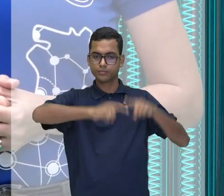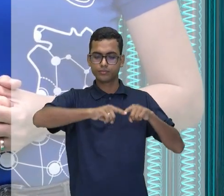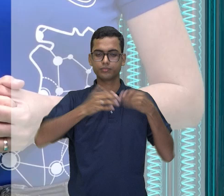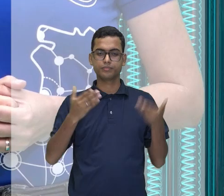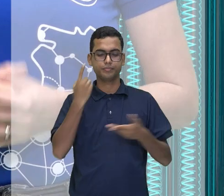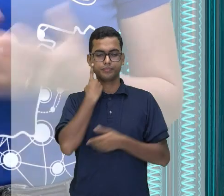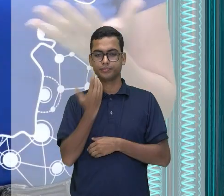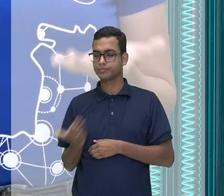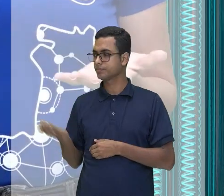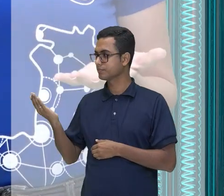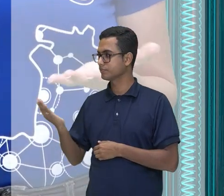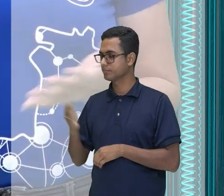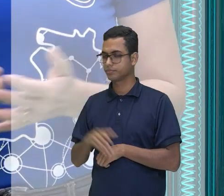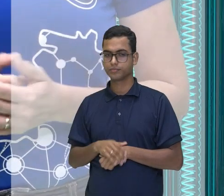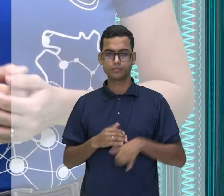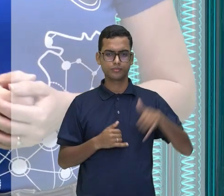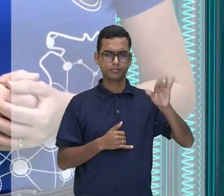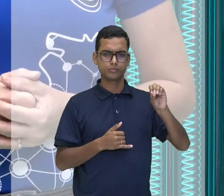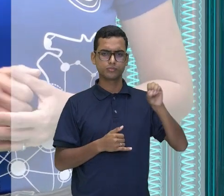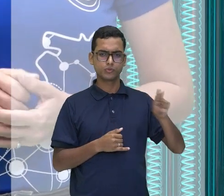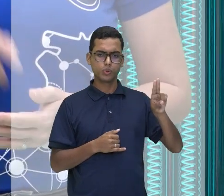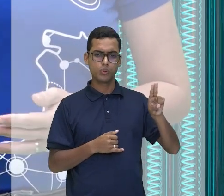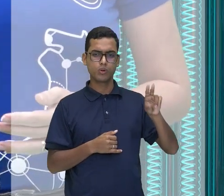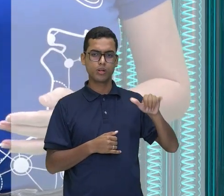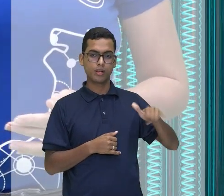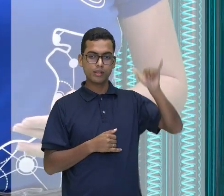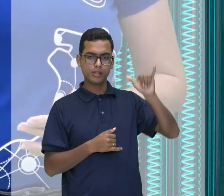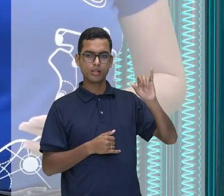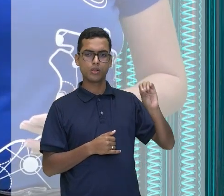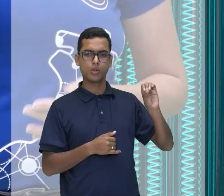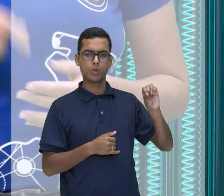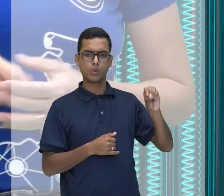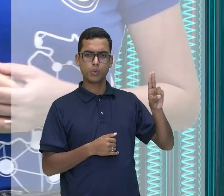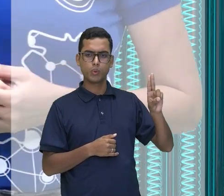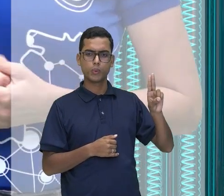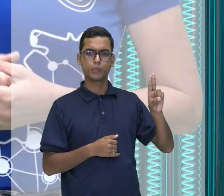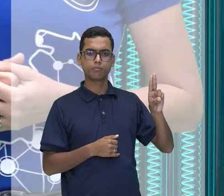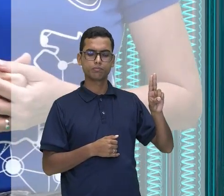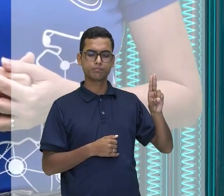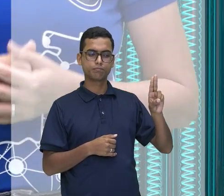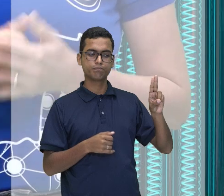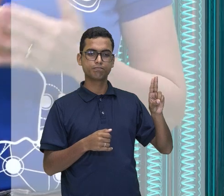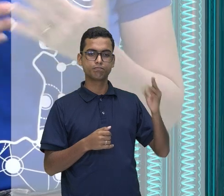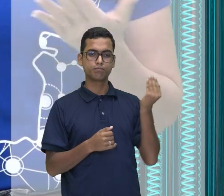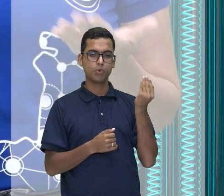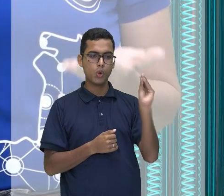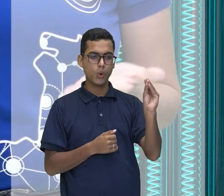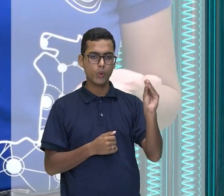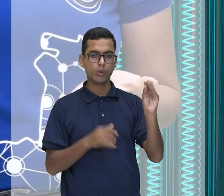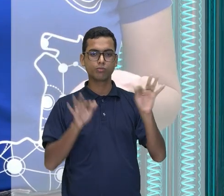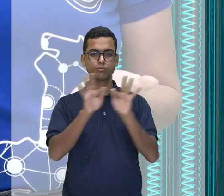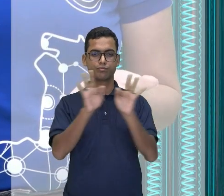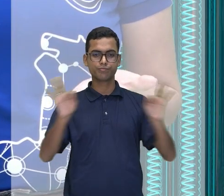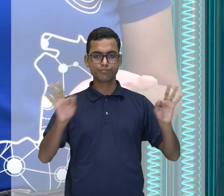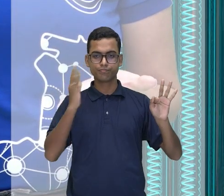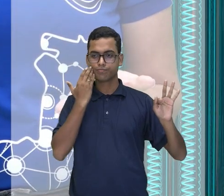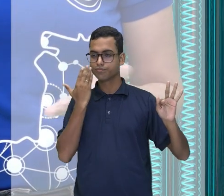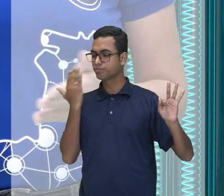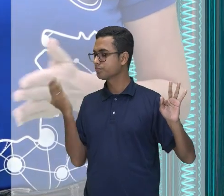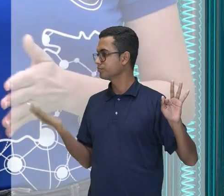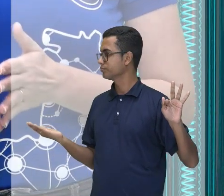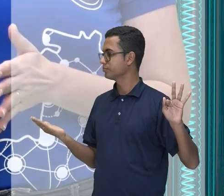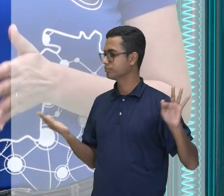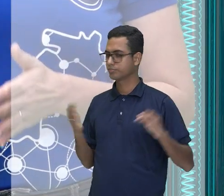resposta. Ok, I have some gifts for you. Eu tenho alguns presentes para